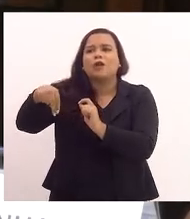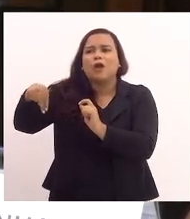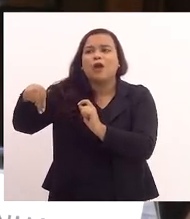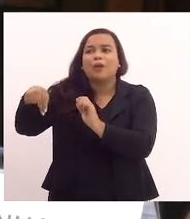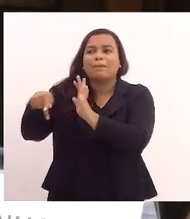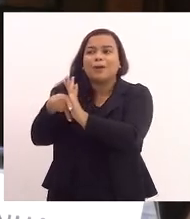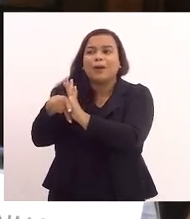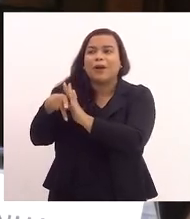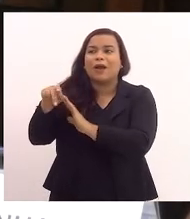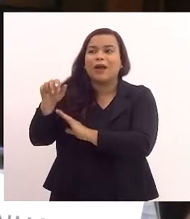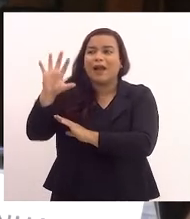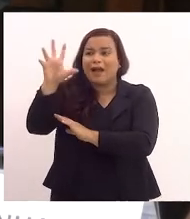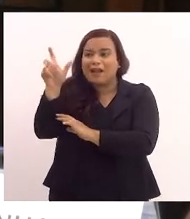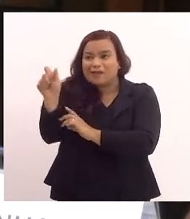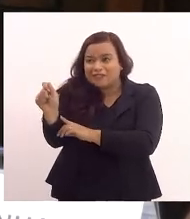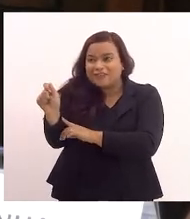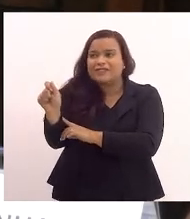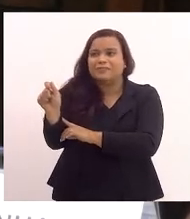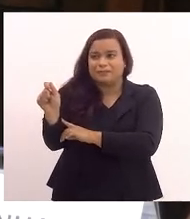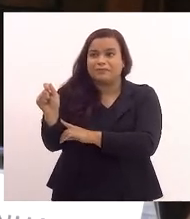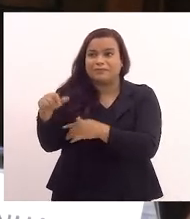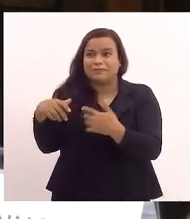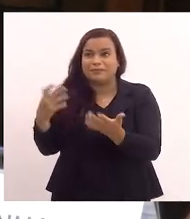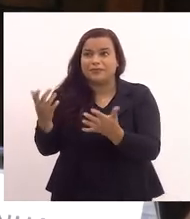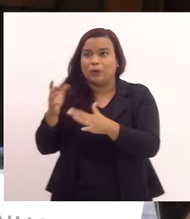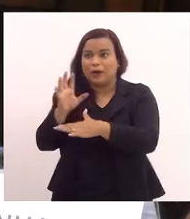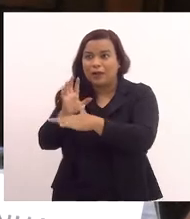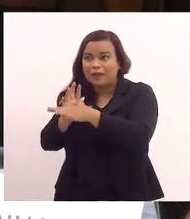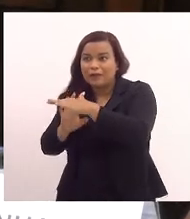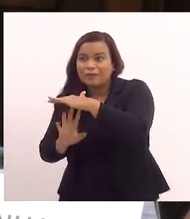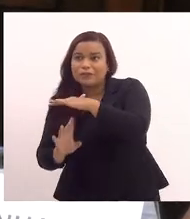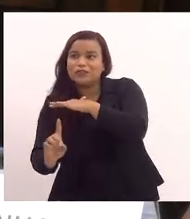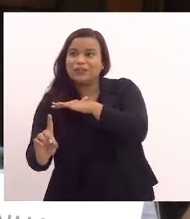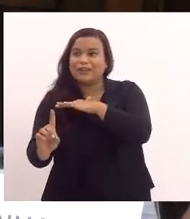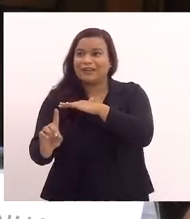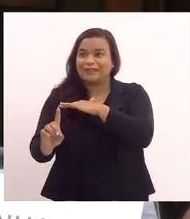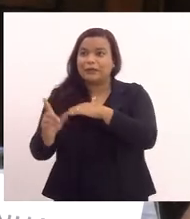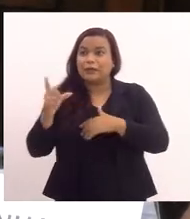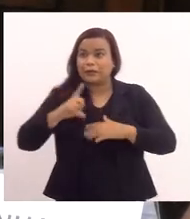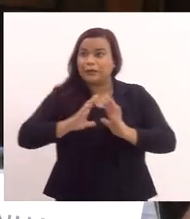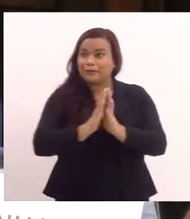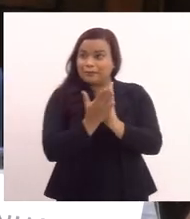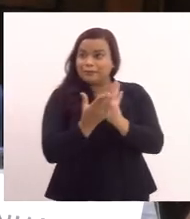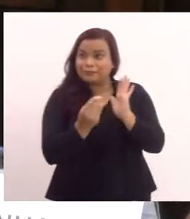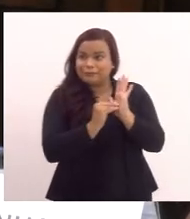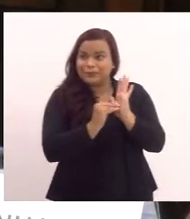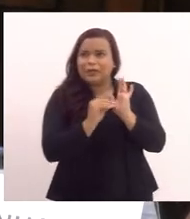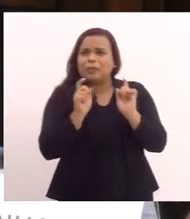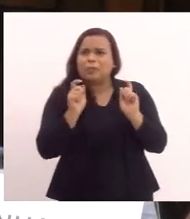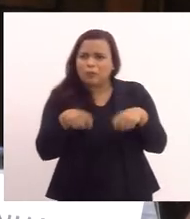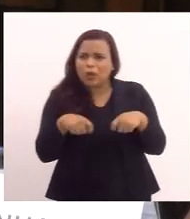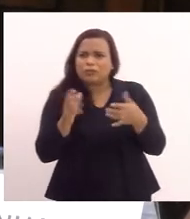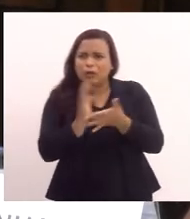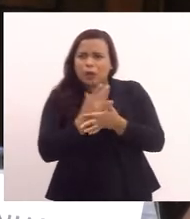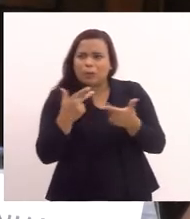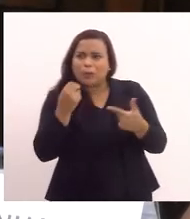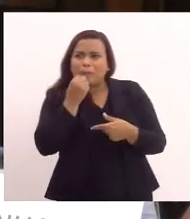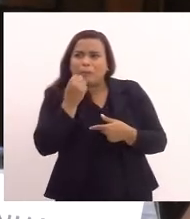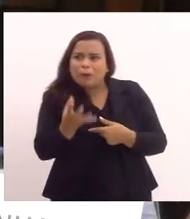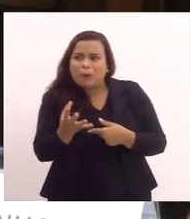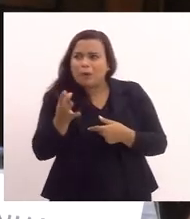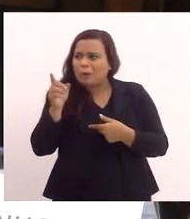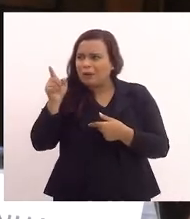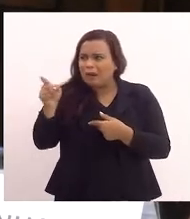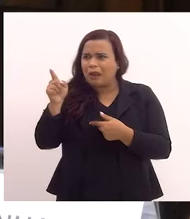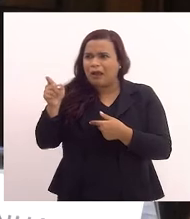um texto da Bíblia que pergunta, pode vir alguma coisa boa de Nazaré, que era o vilarejo que Jesus